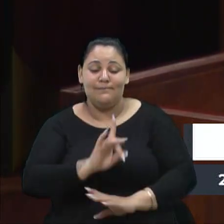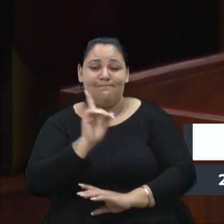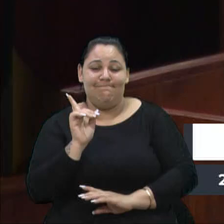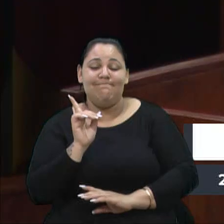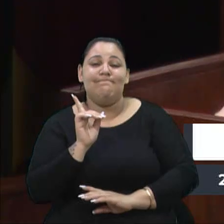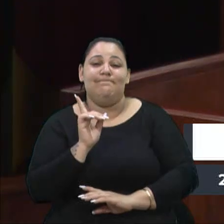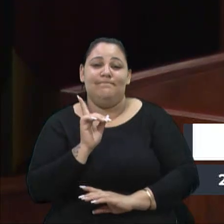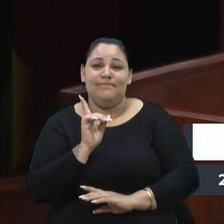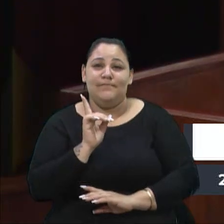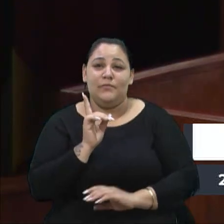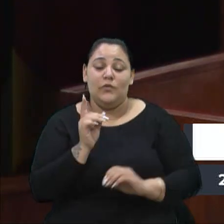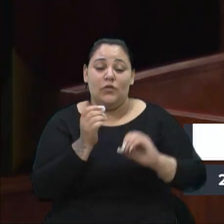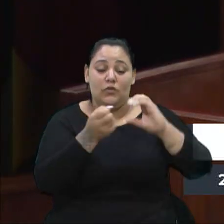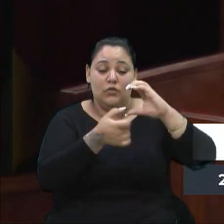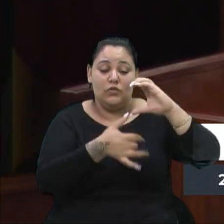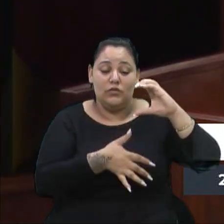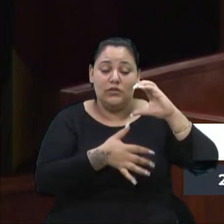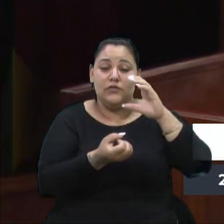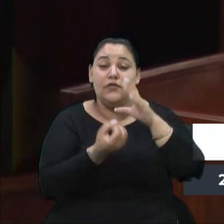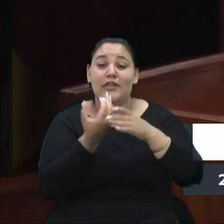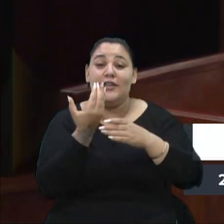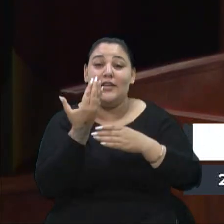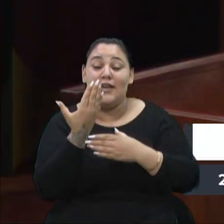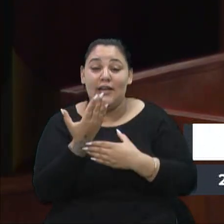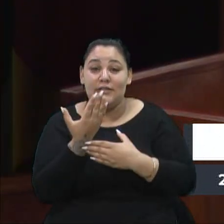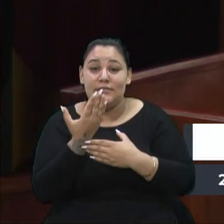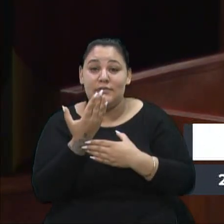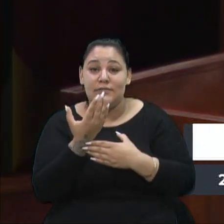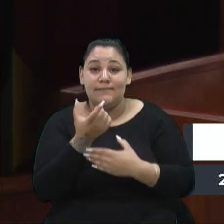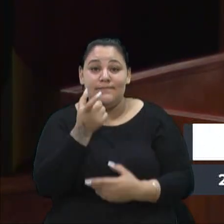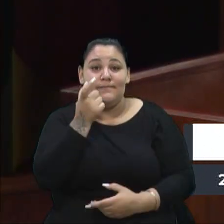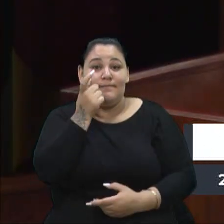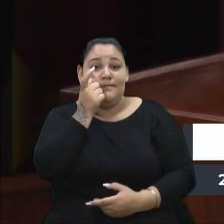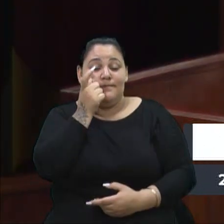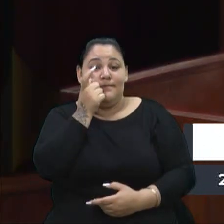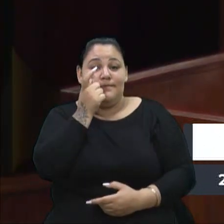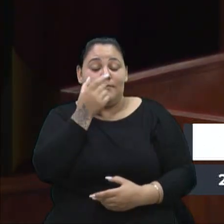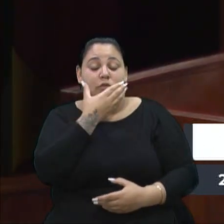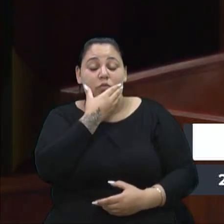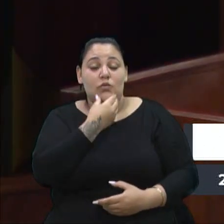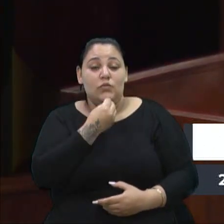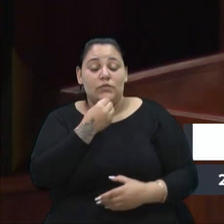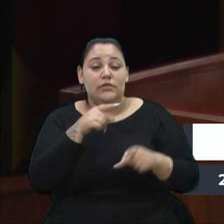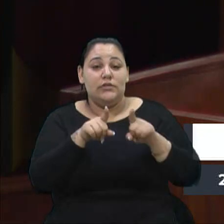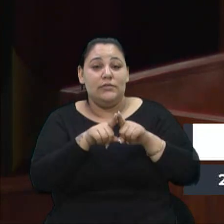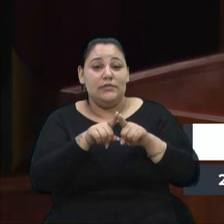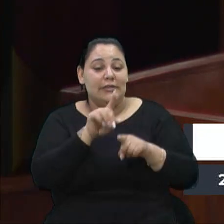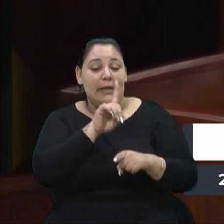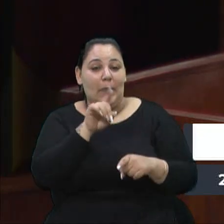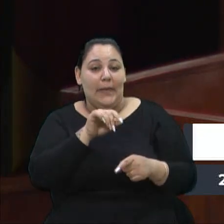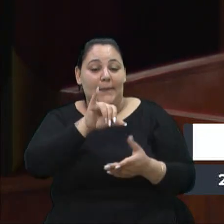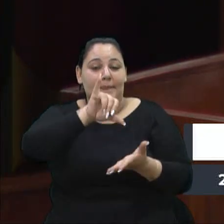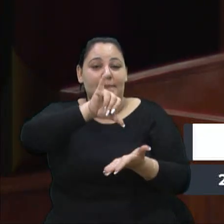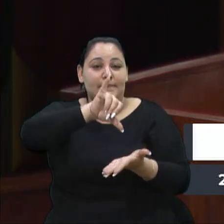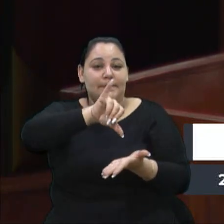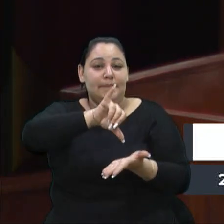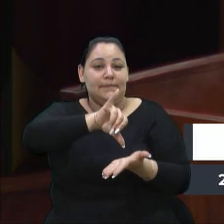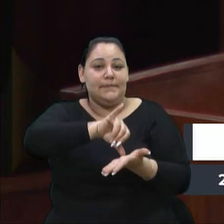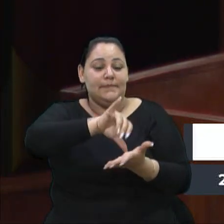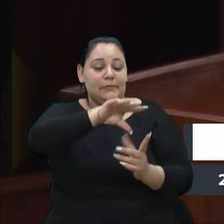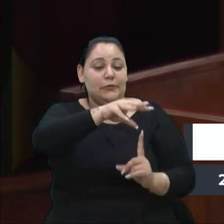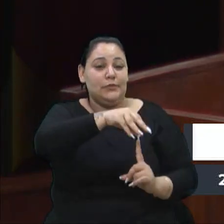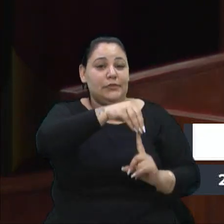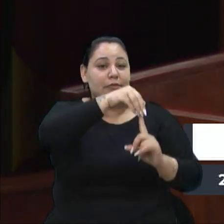O conceito foi criado para alertar o homem de que ele não é o centro, mas sim